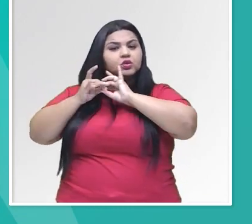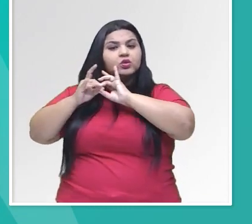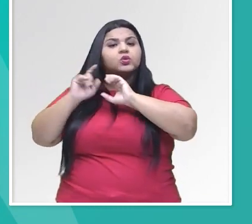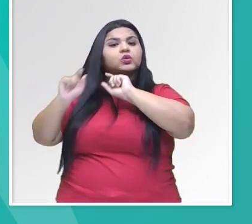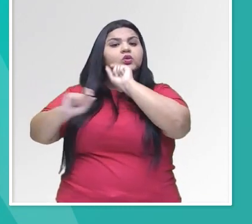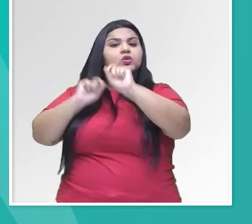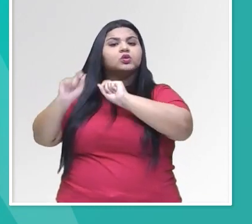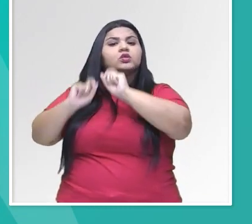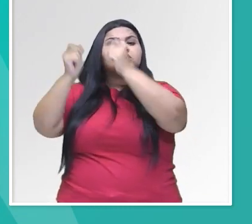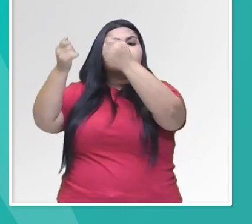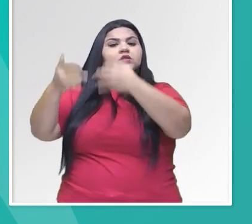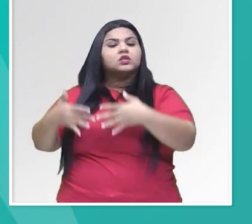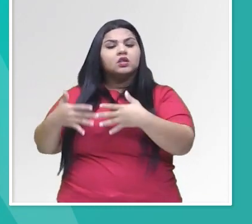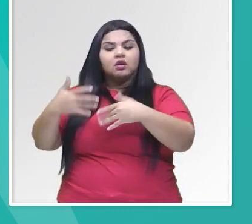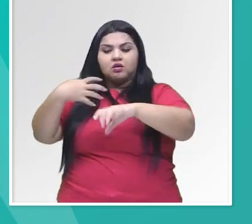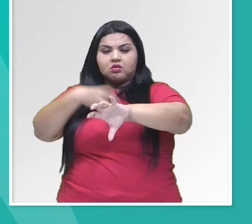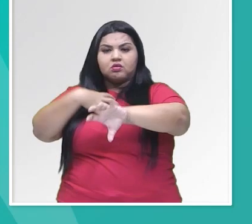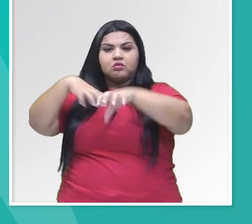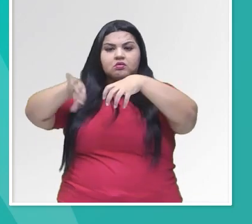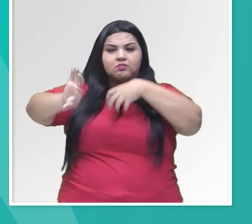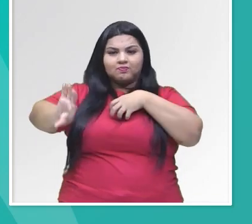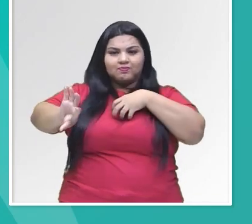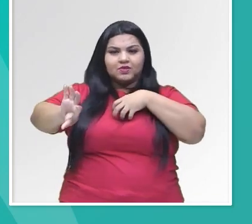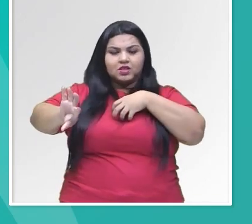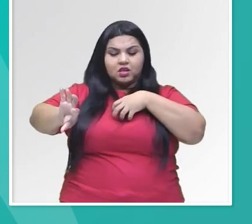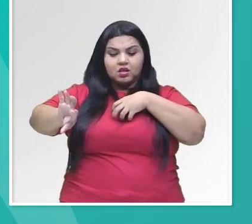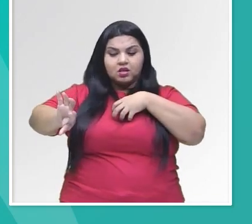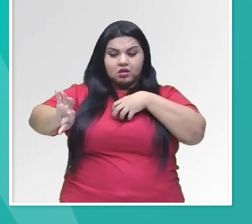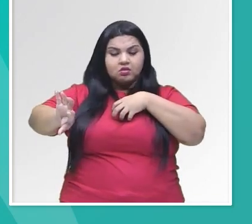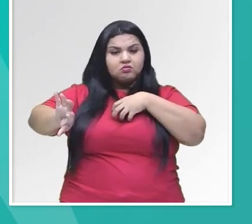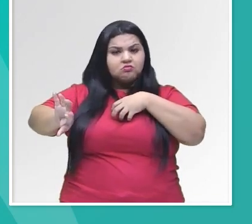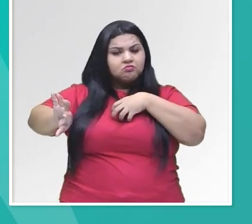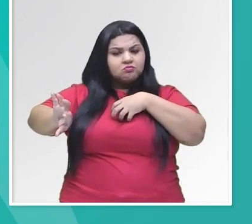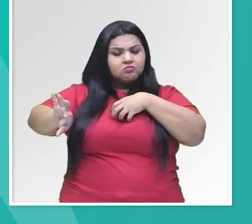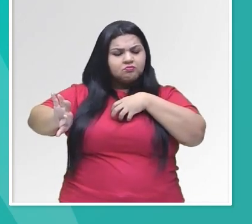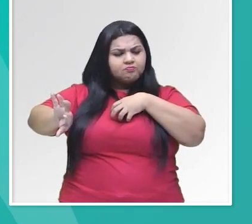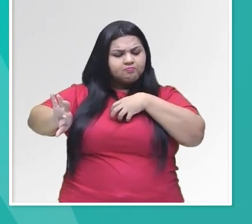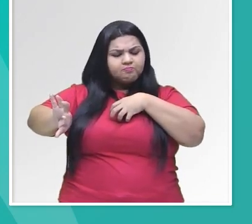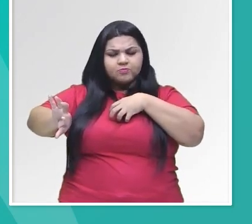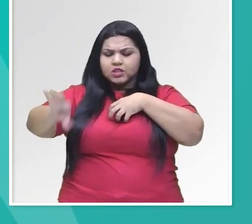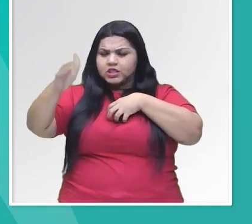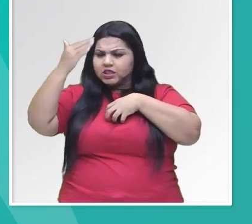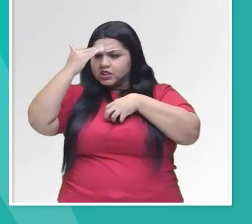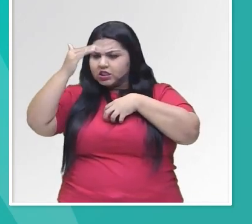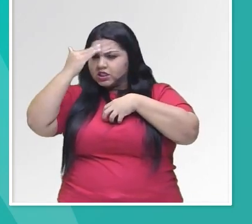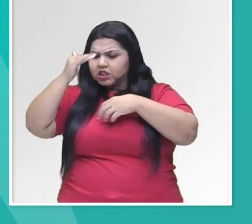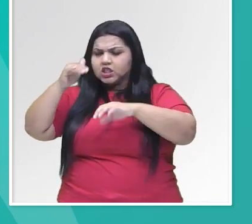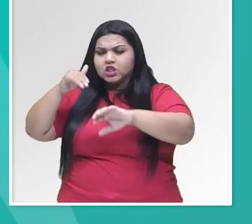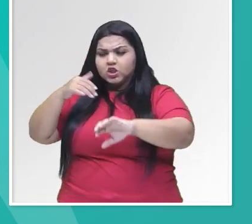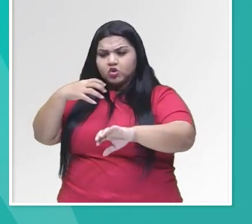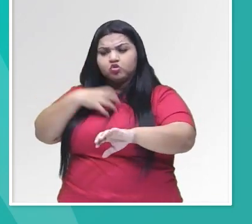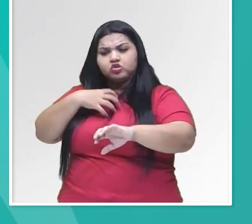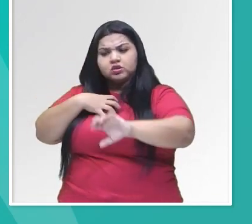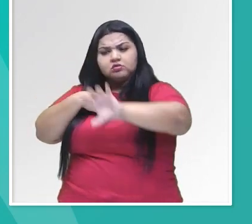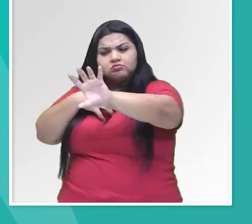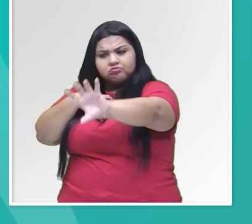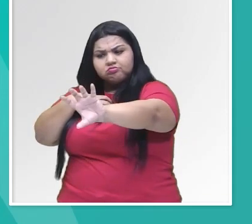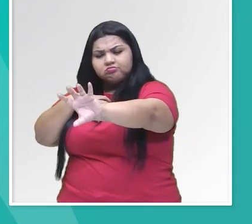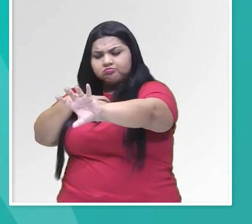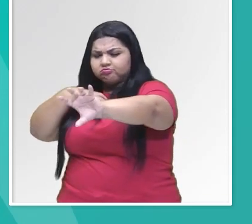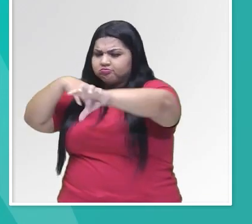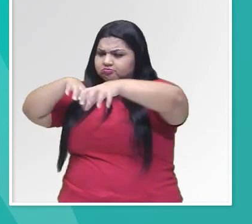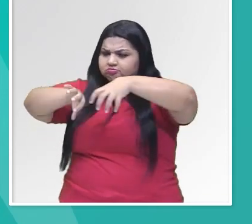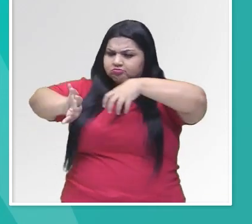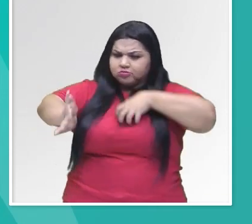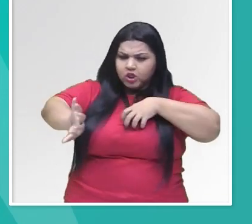chama de empatia, me colocar no lugar do outro, saber entender a forma de ser do outro, como